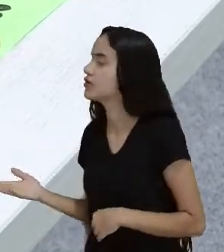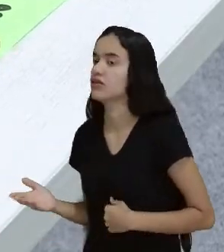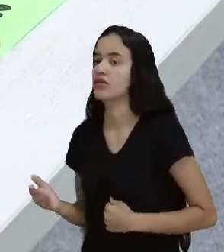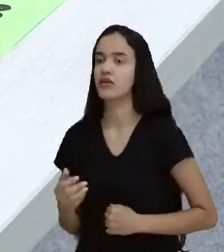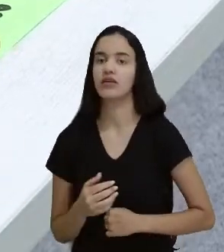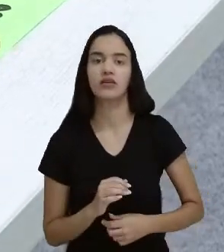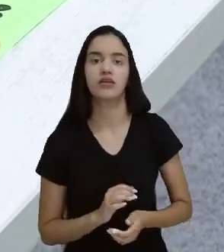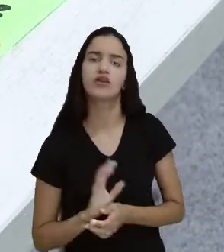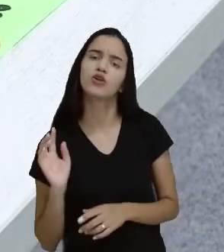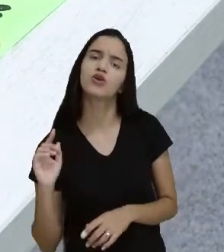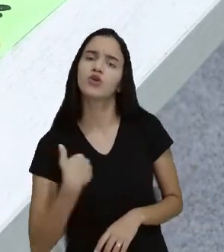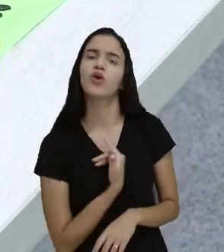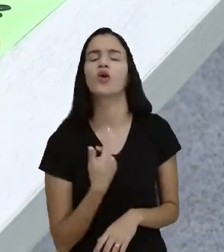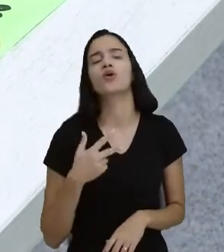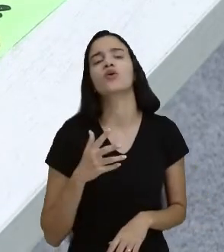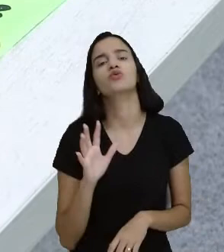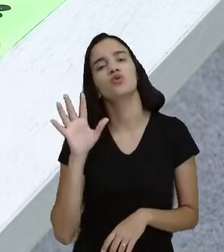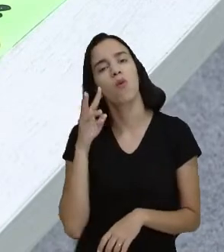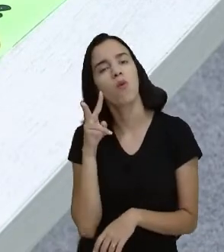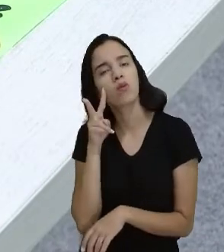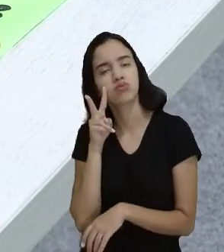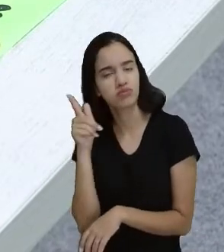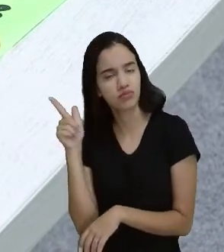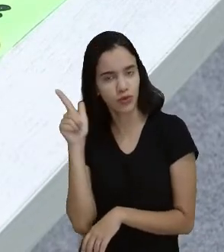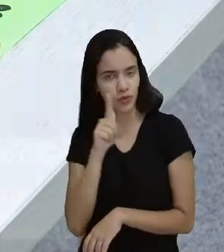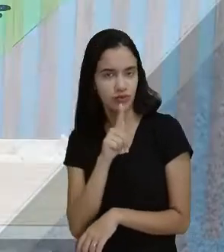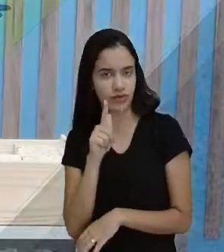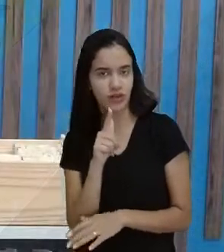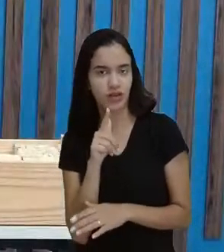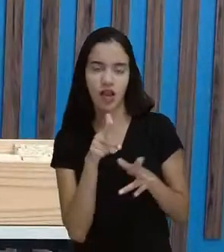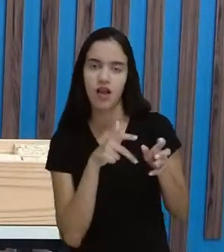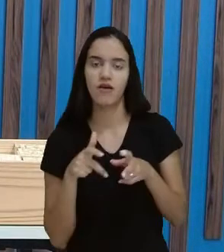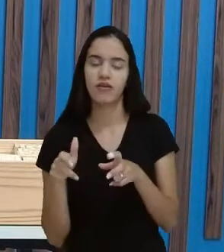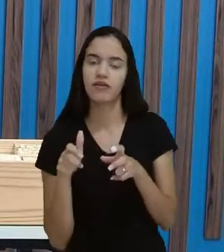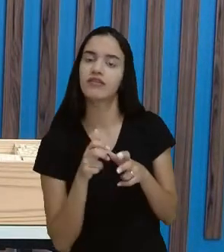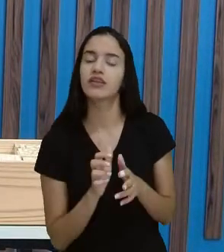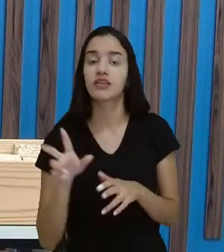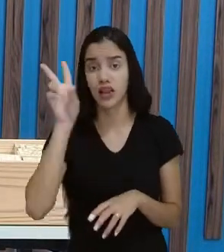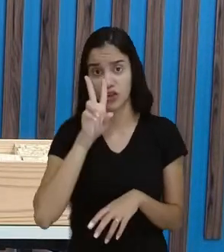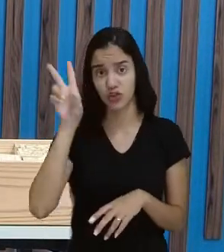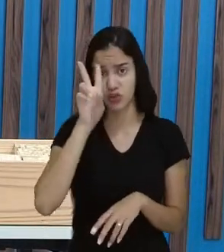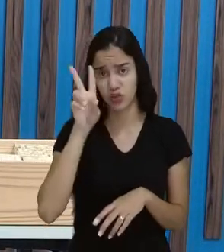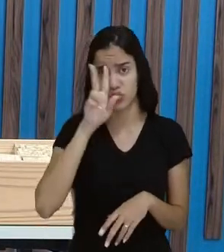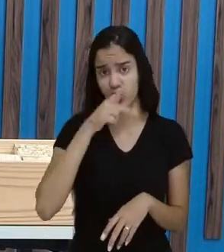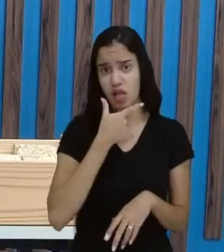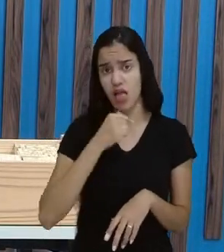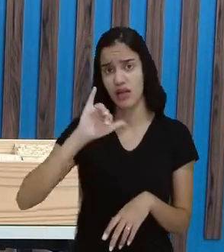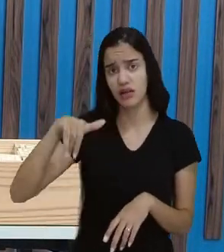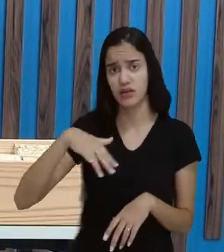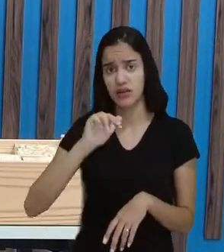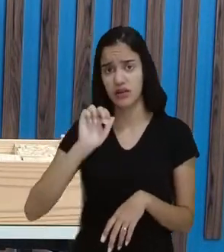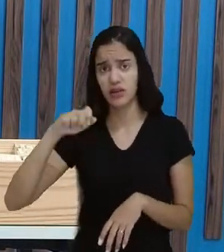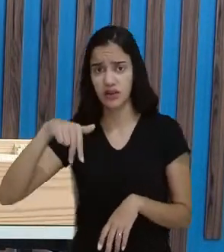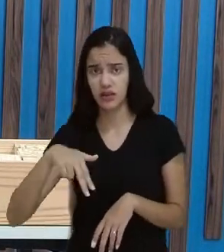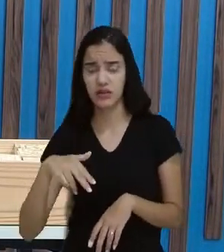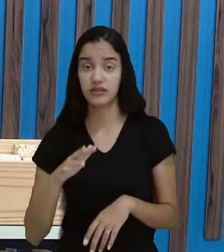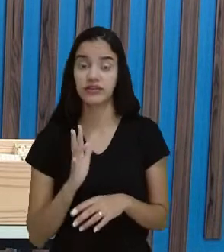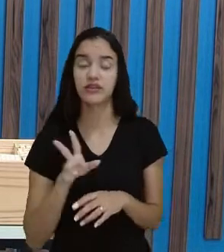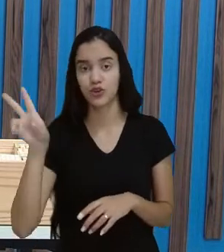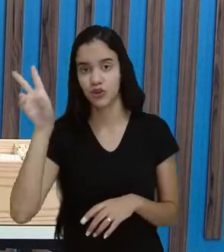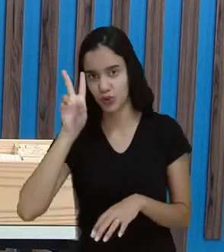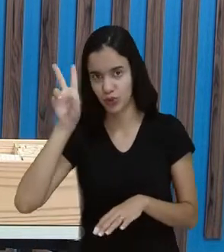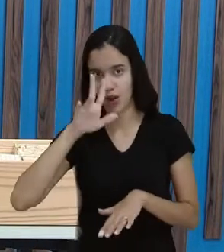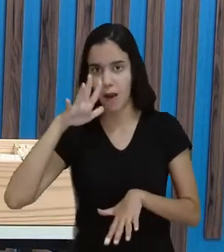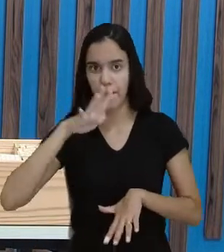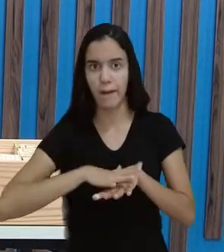Conseguimos visualizar o que está escrito ali na situação, na historinha de Jean, na historinha matemática de Jean, tá